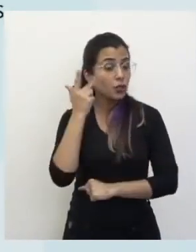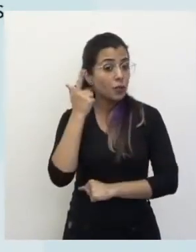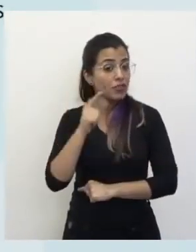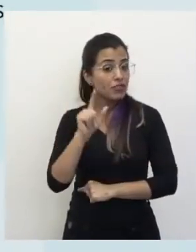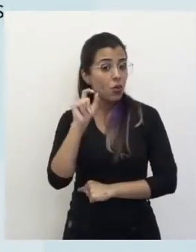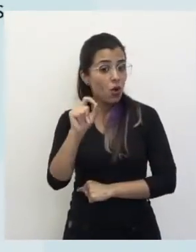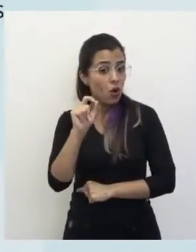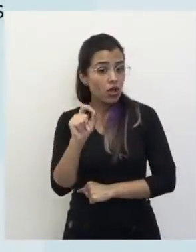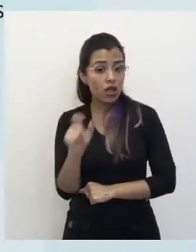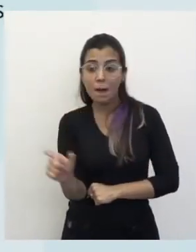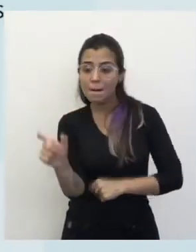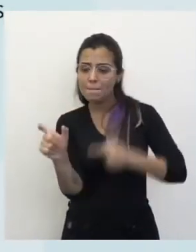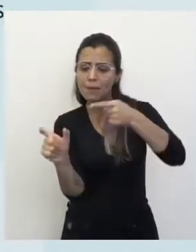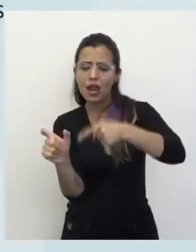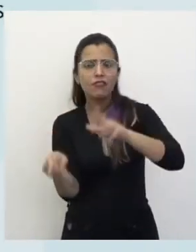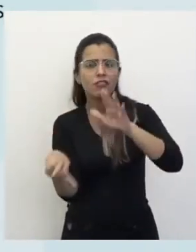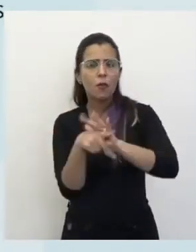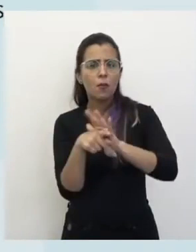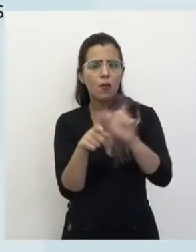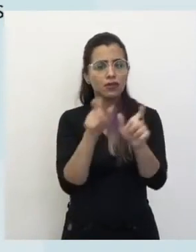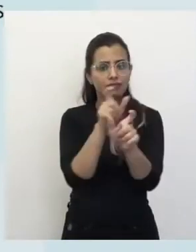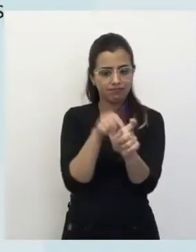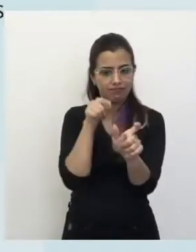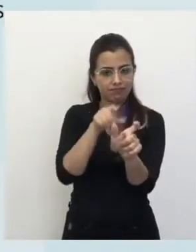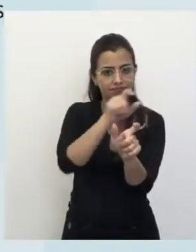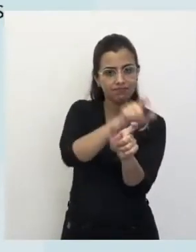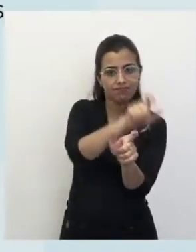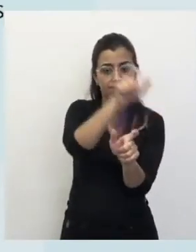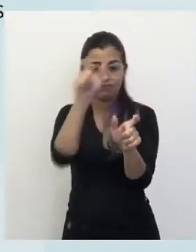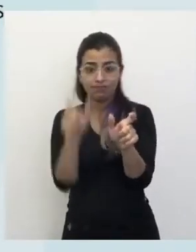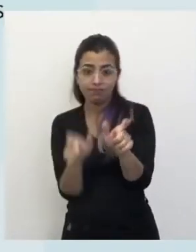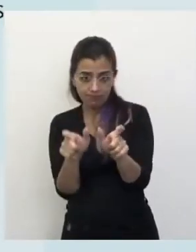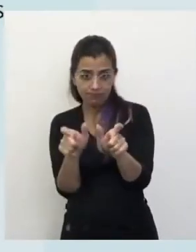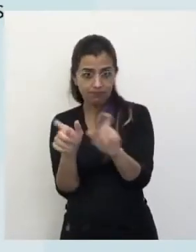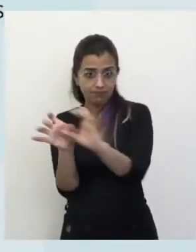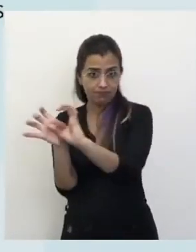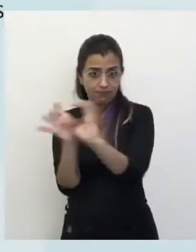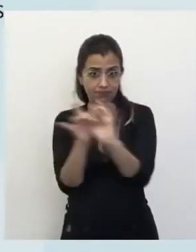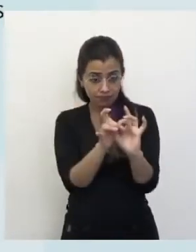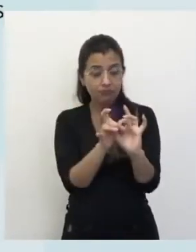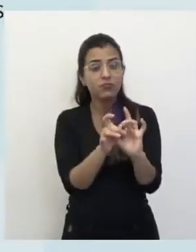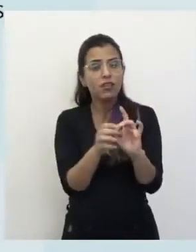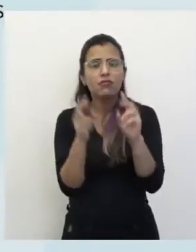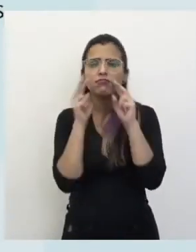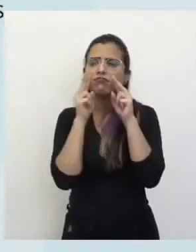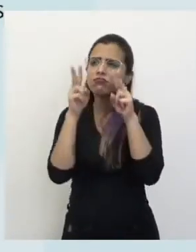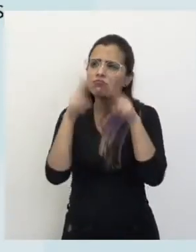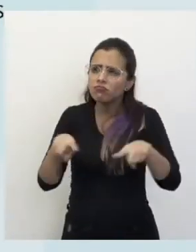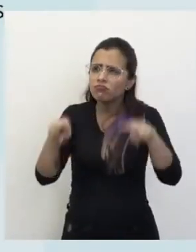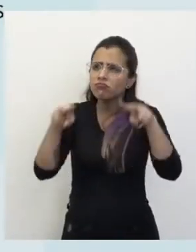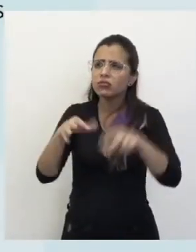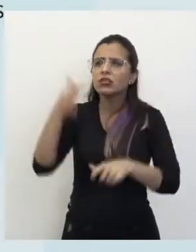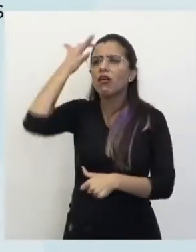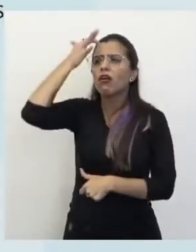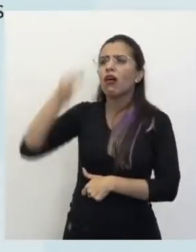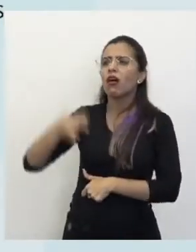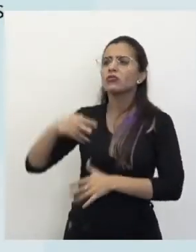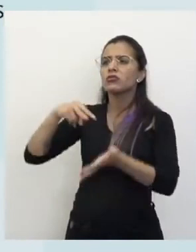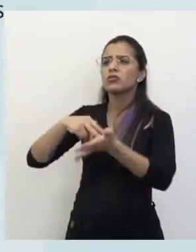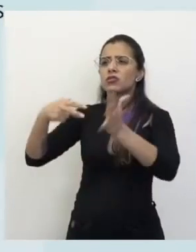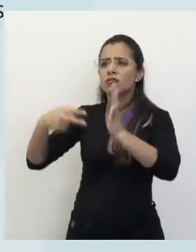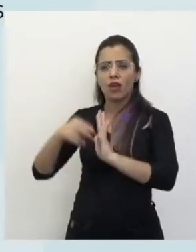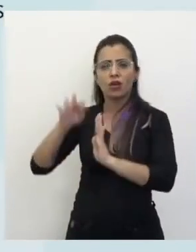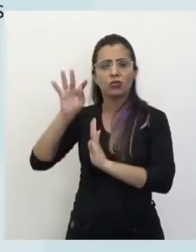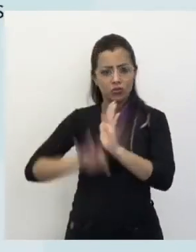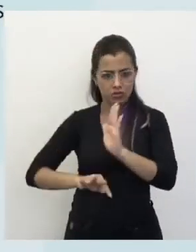funcionam como preposições, pronomes e conjunções, que ajudam a construir o sentido de um